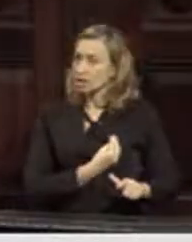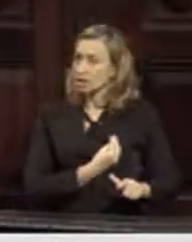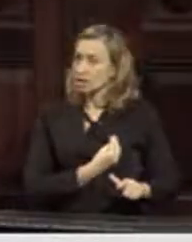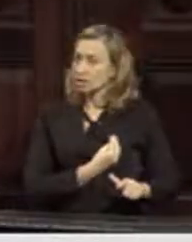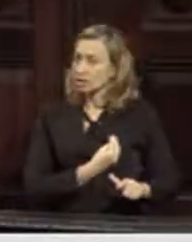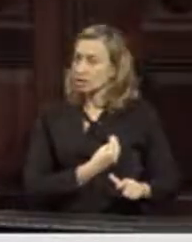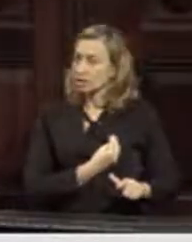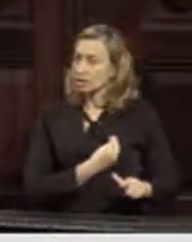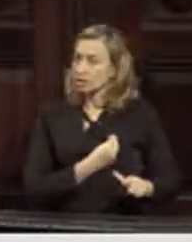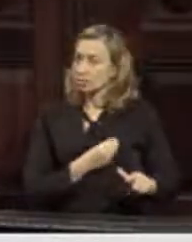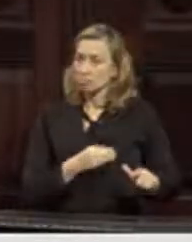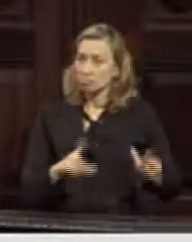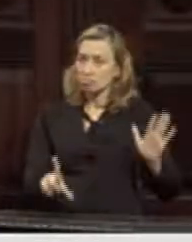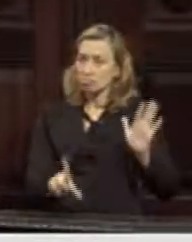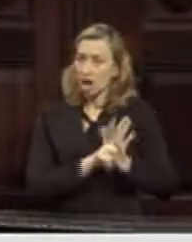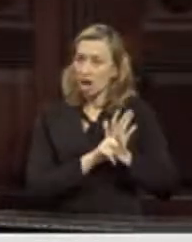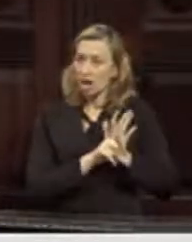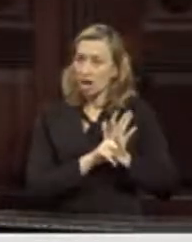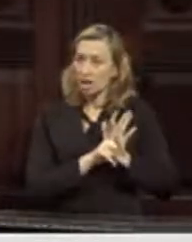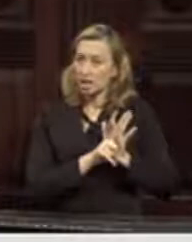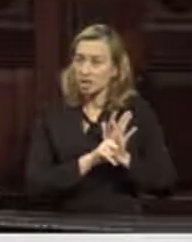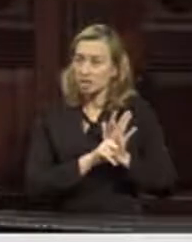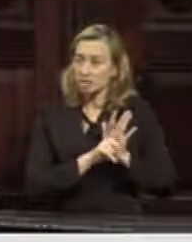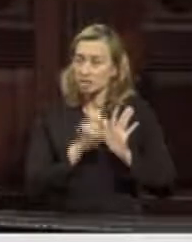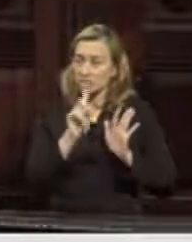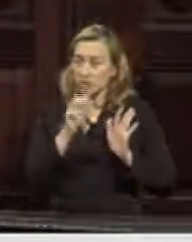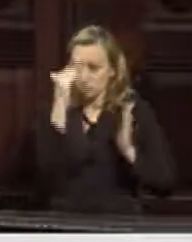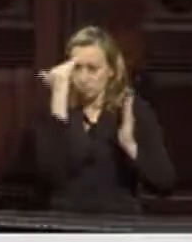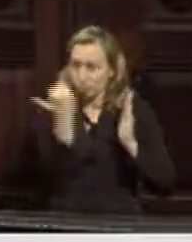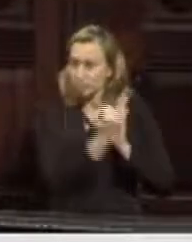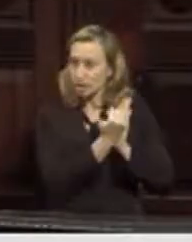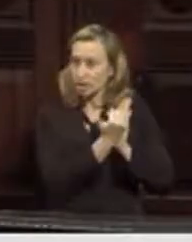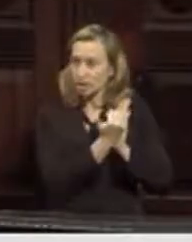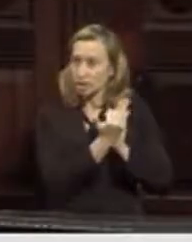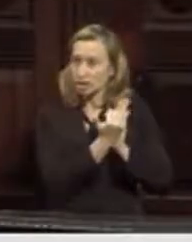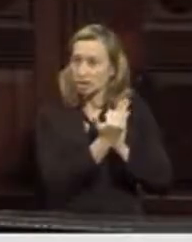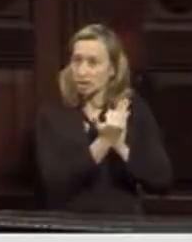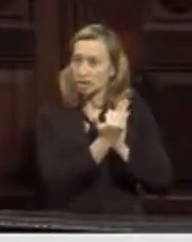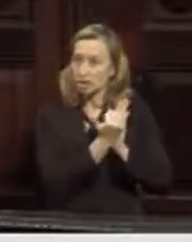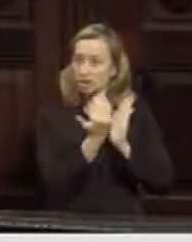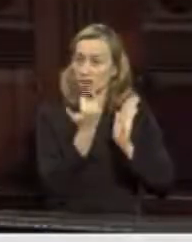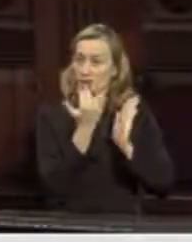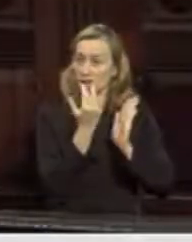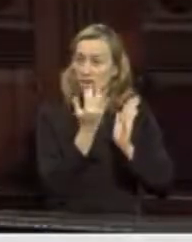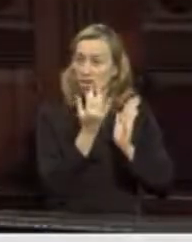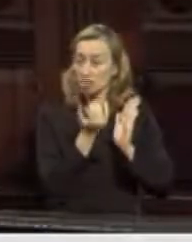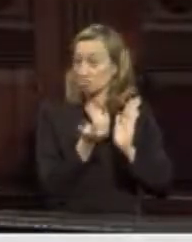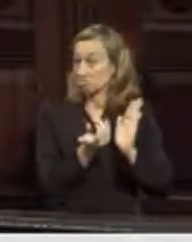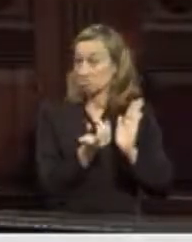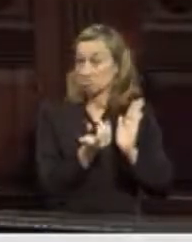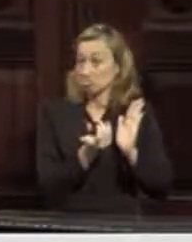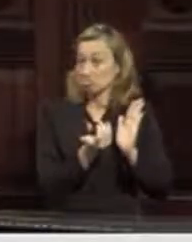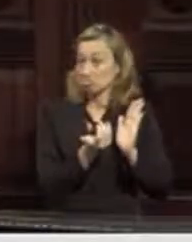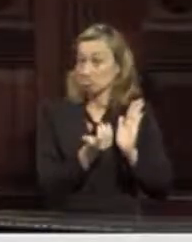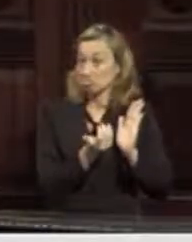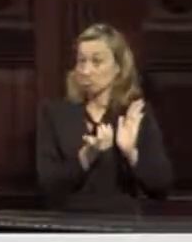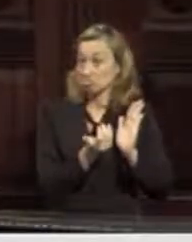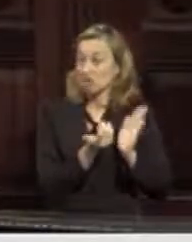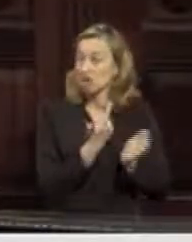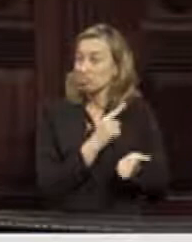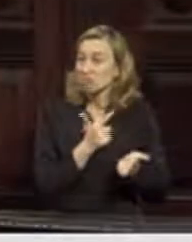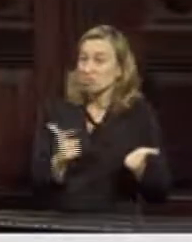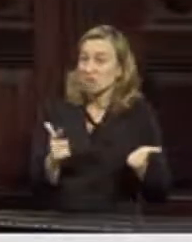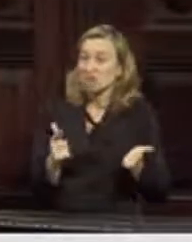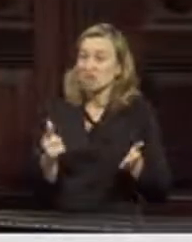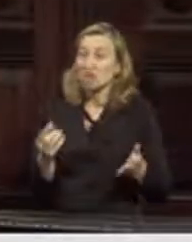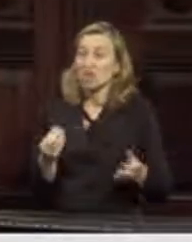o salário mínimo. Não tem habitação digna, não come regularmente, não tem os filhos na